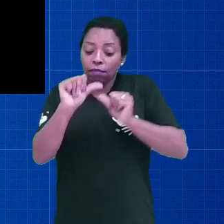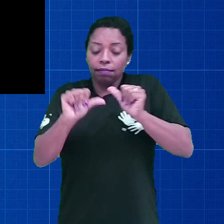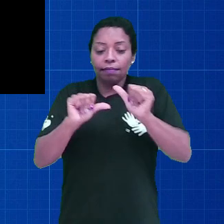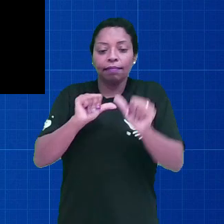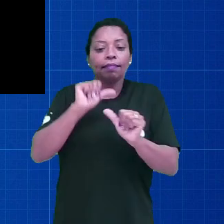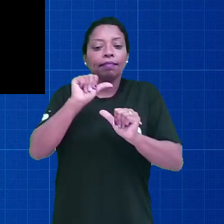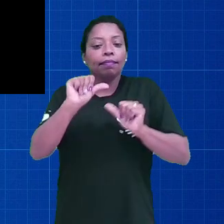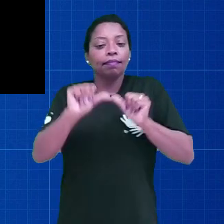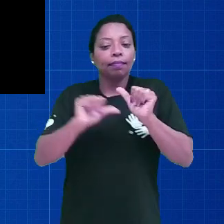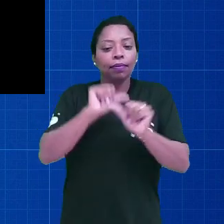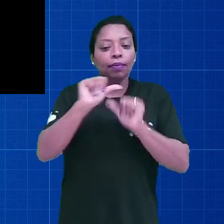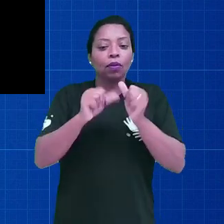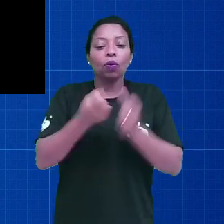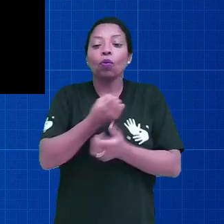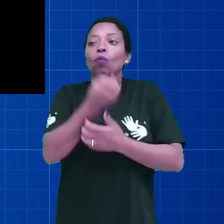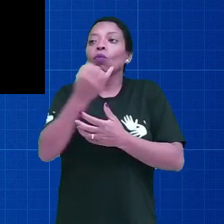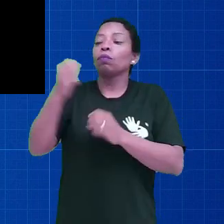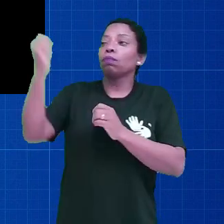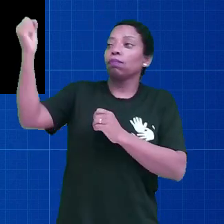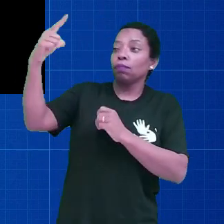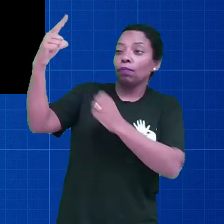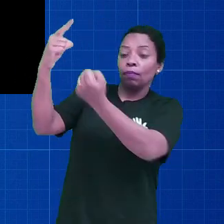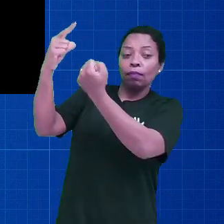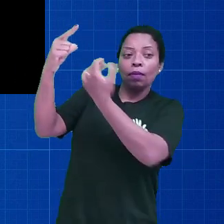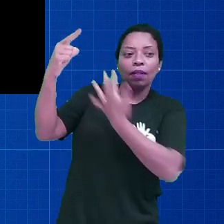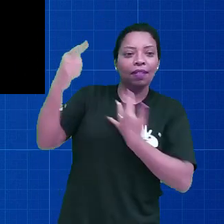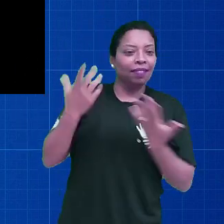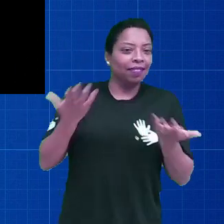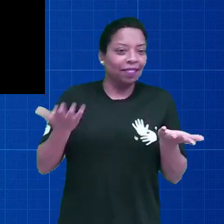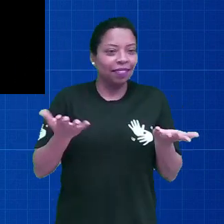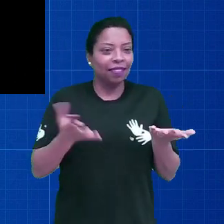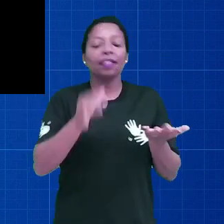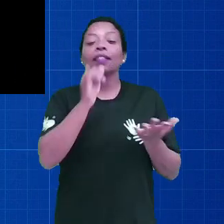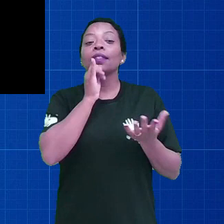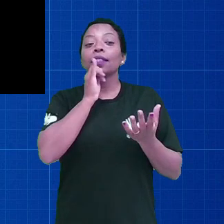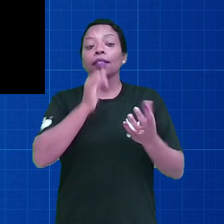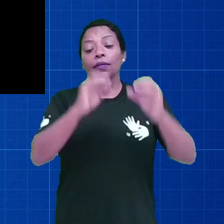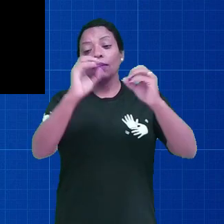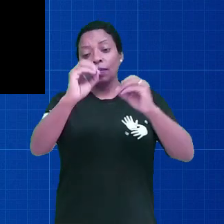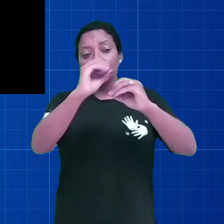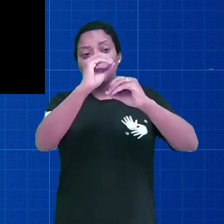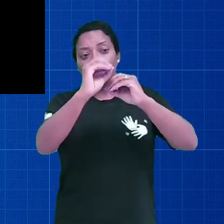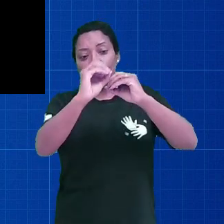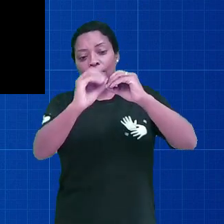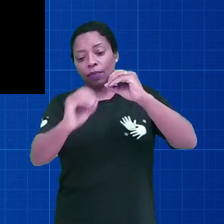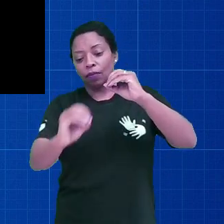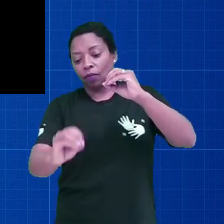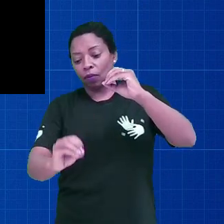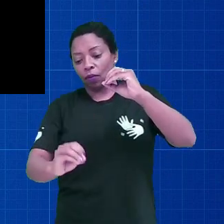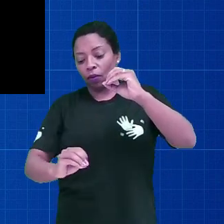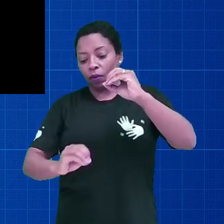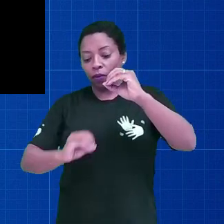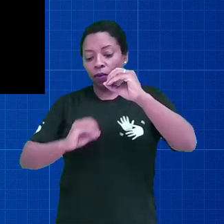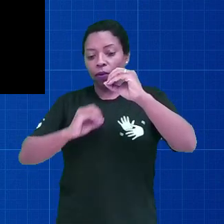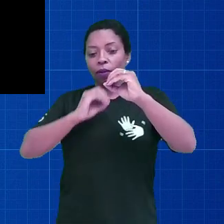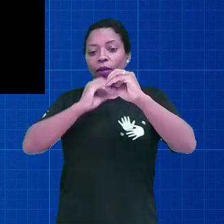uma situação como essa aqui, de uma elipse, imagine a Terra aqui, mais afastado do